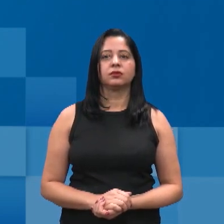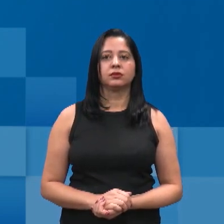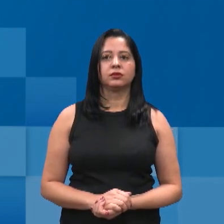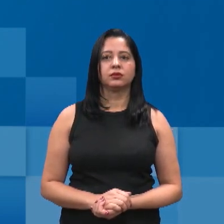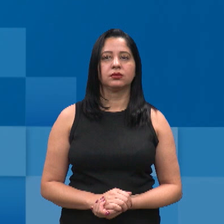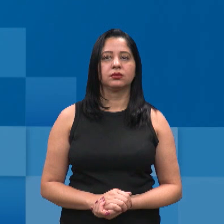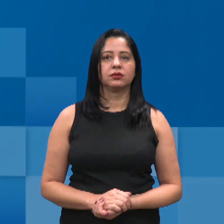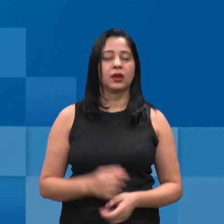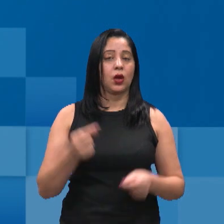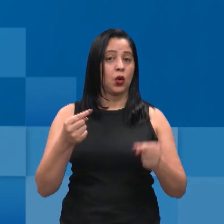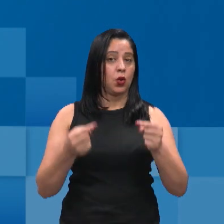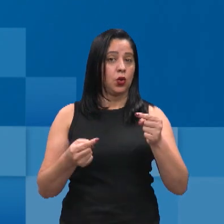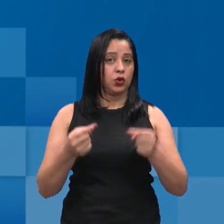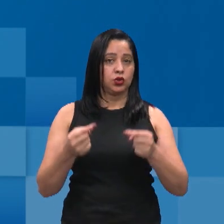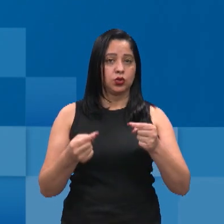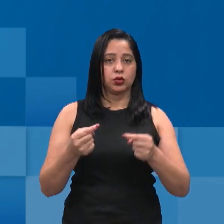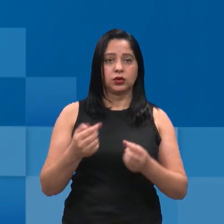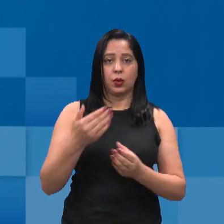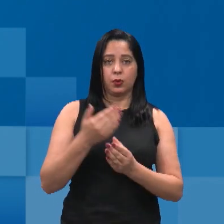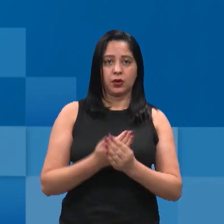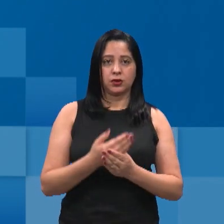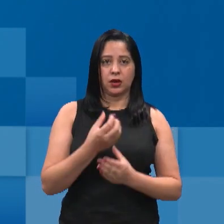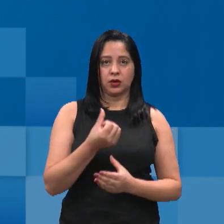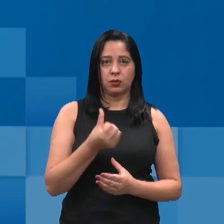Em discussão o processo de número